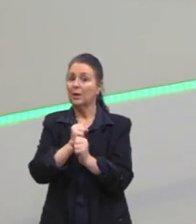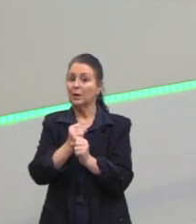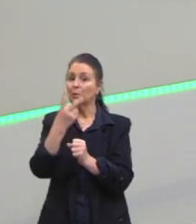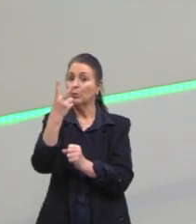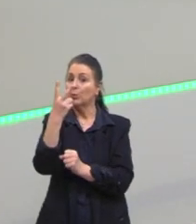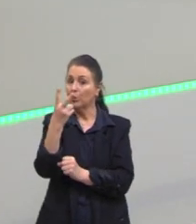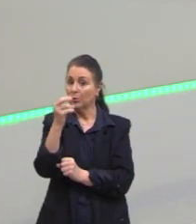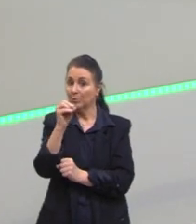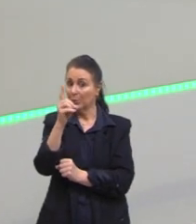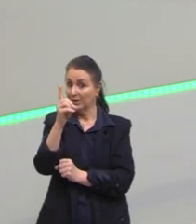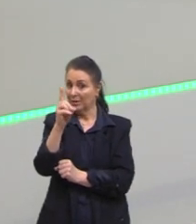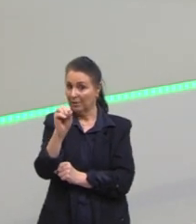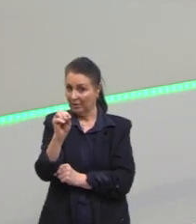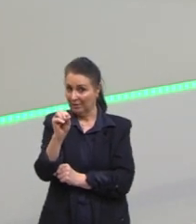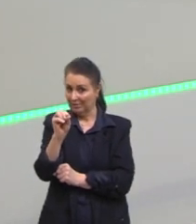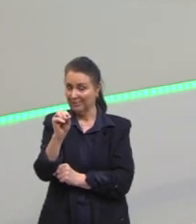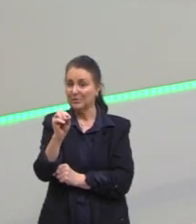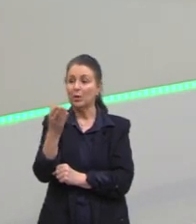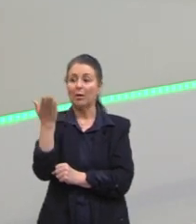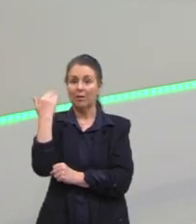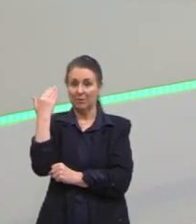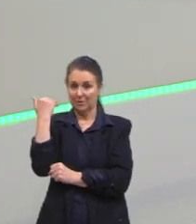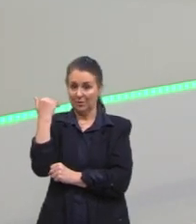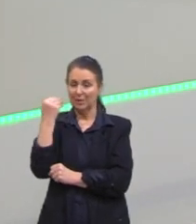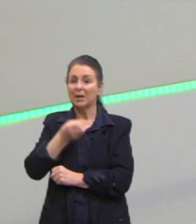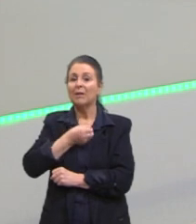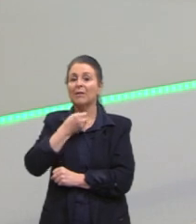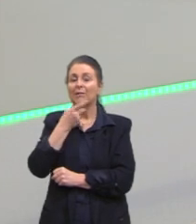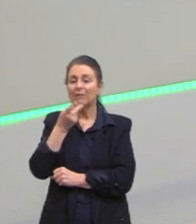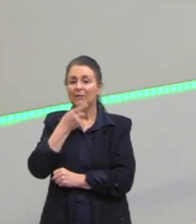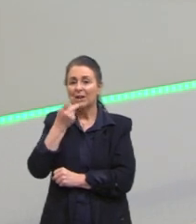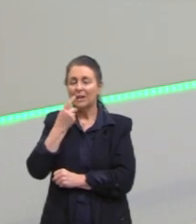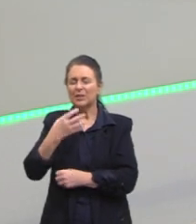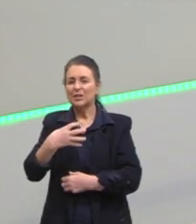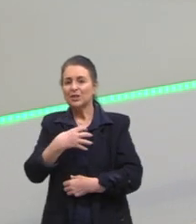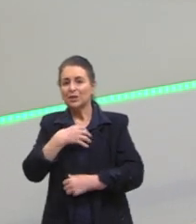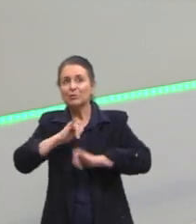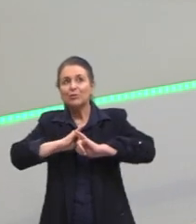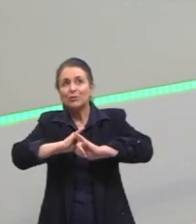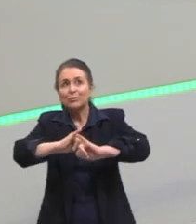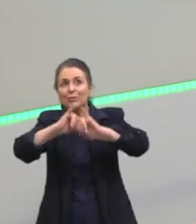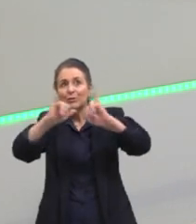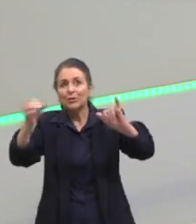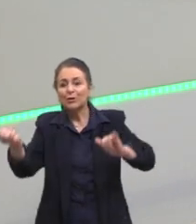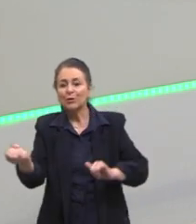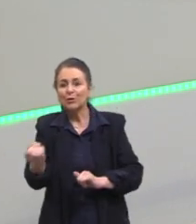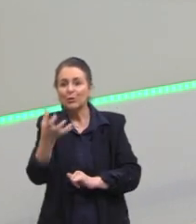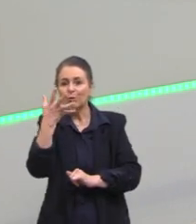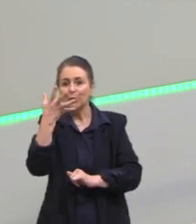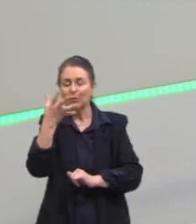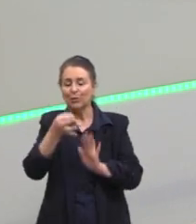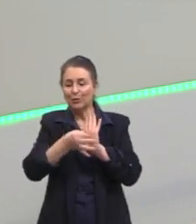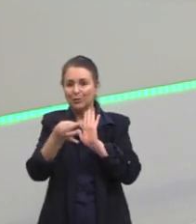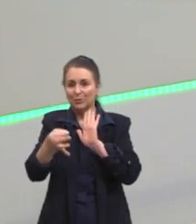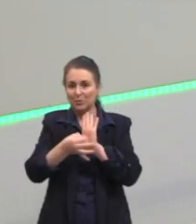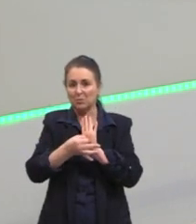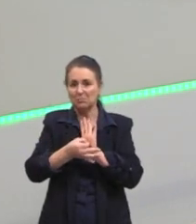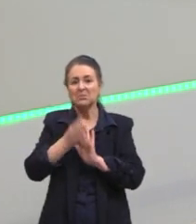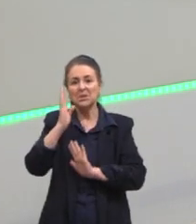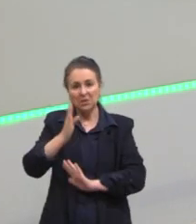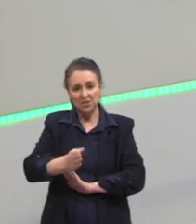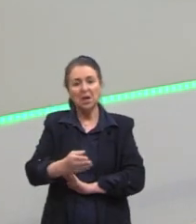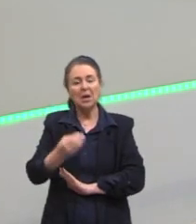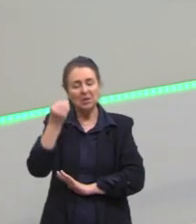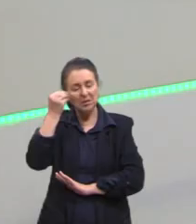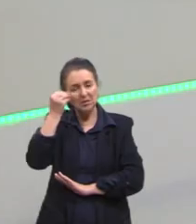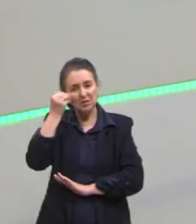é um texto atual, está falando aí sobre esse novo modo de disseminar informações e opiniões que a gente já está vivendo aí